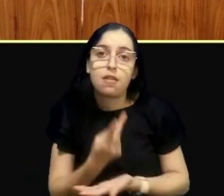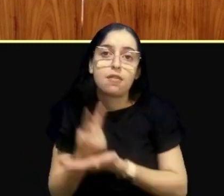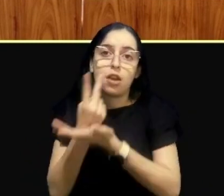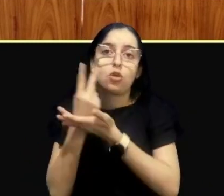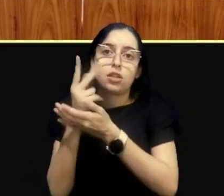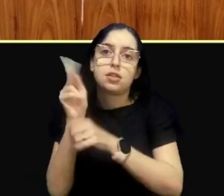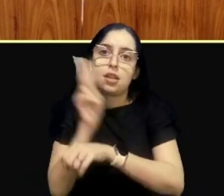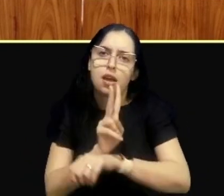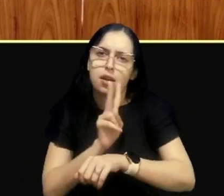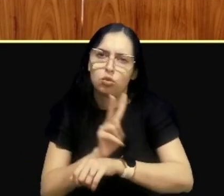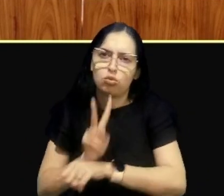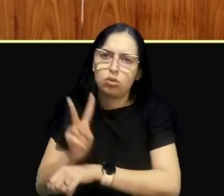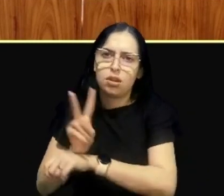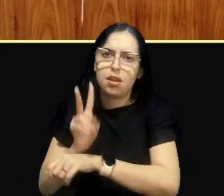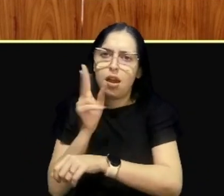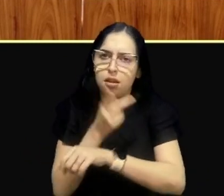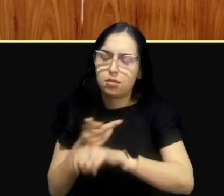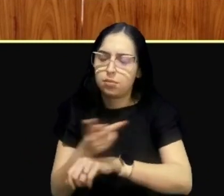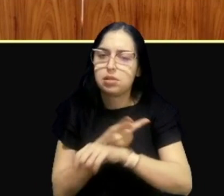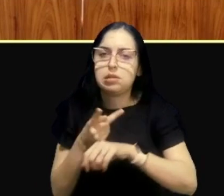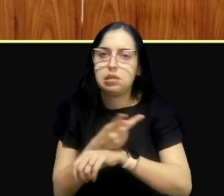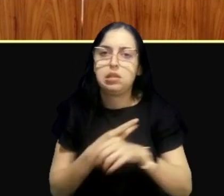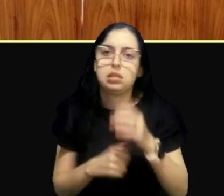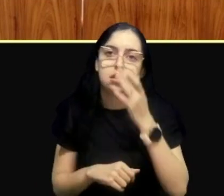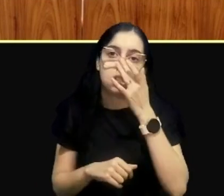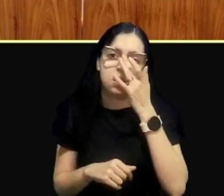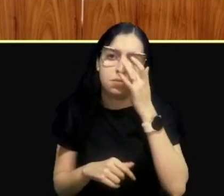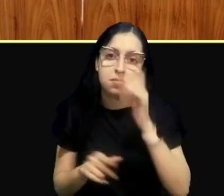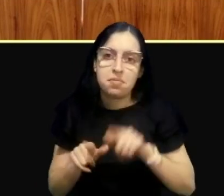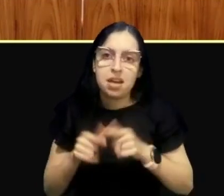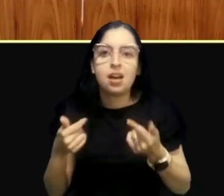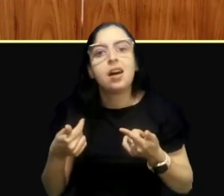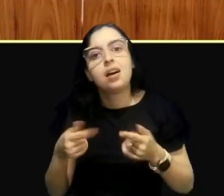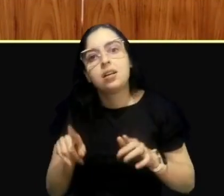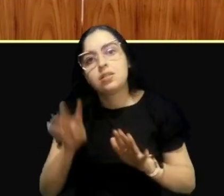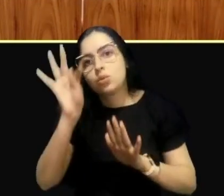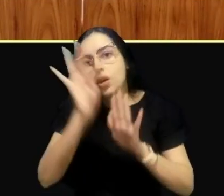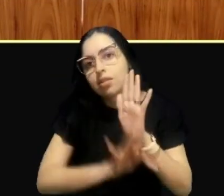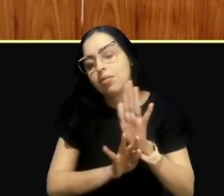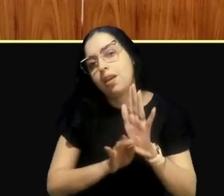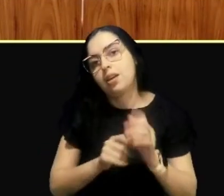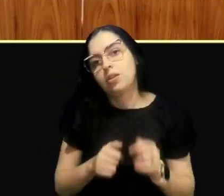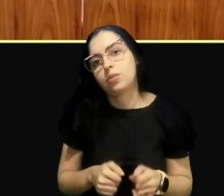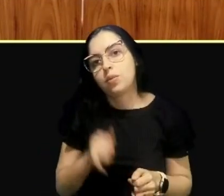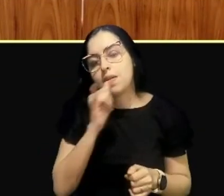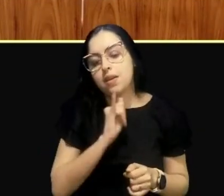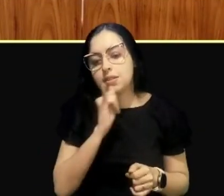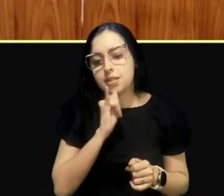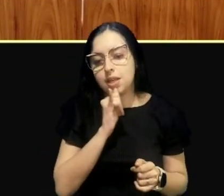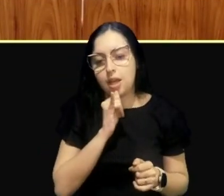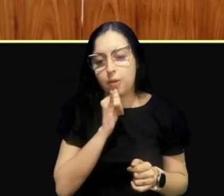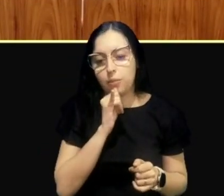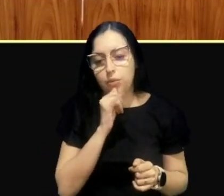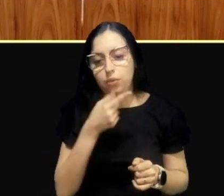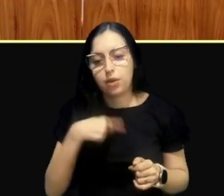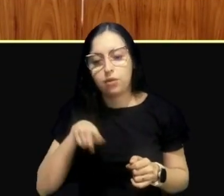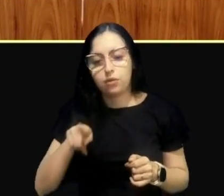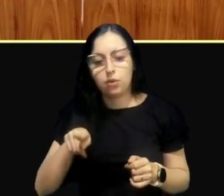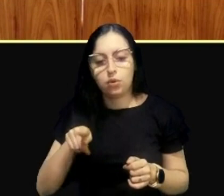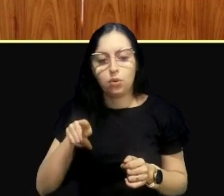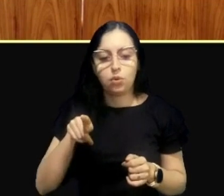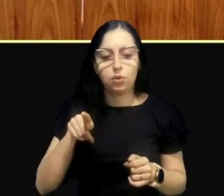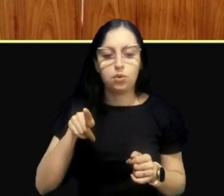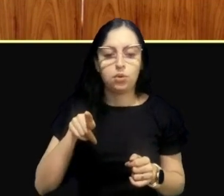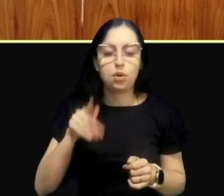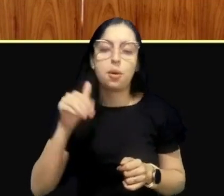né? Mas há um lado técnico, né? Por exemplo, eu vou fazer uma inspeção como